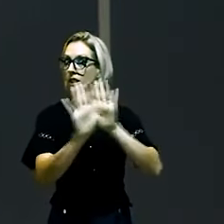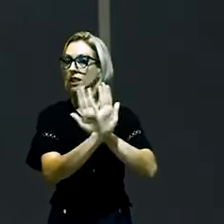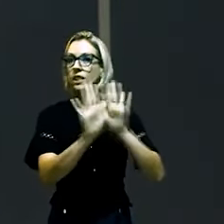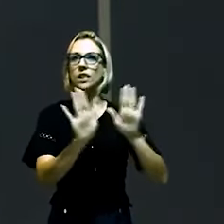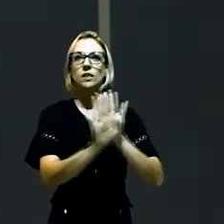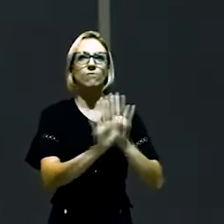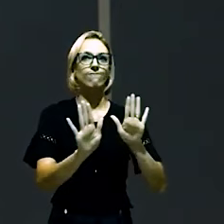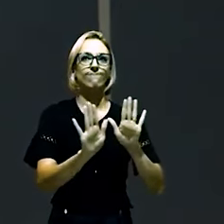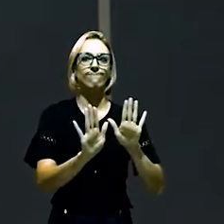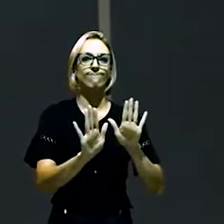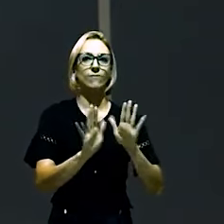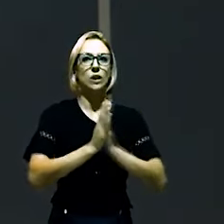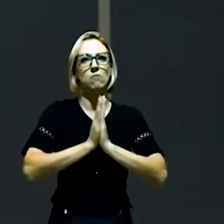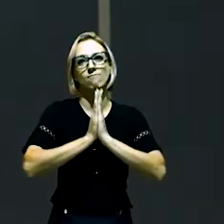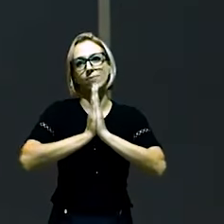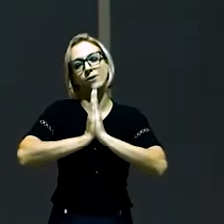Não faça isso.